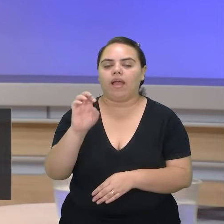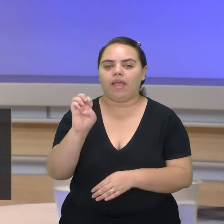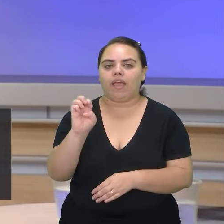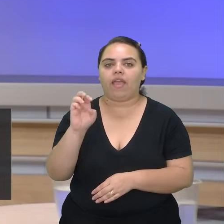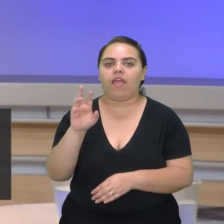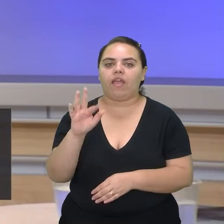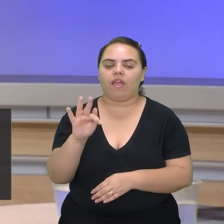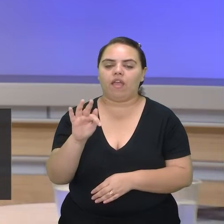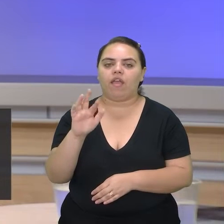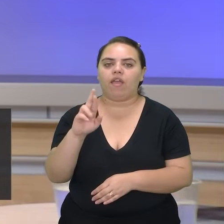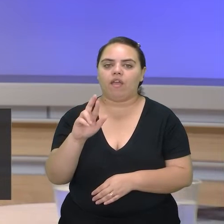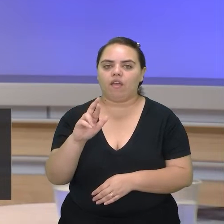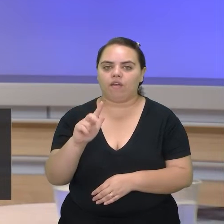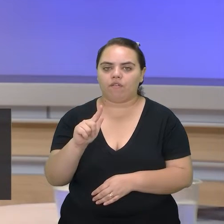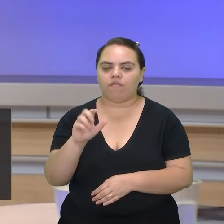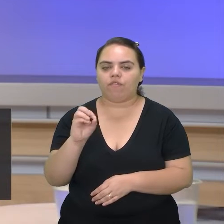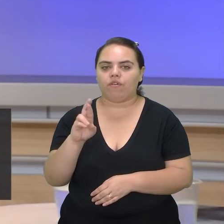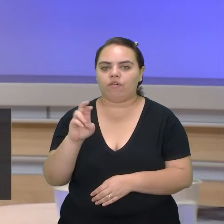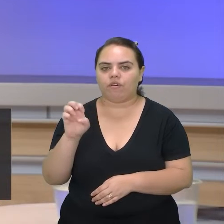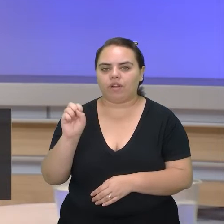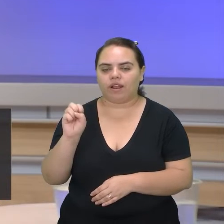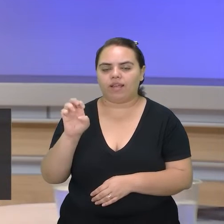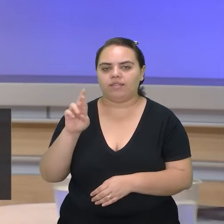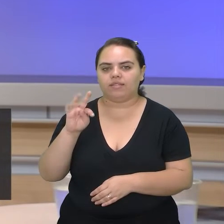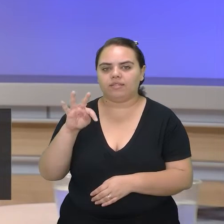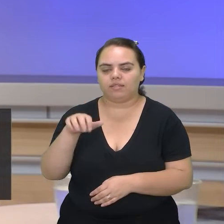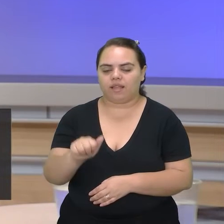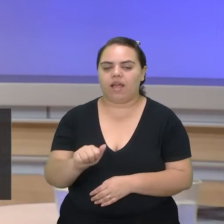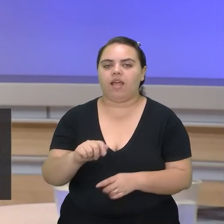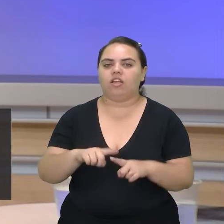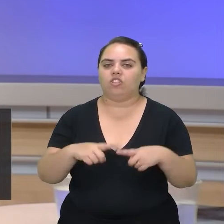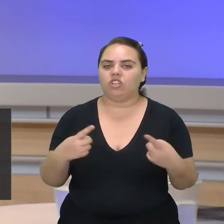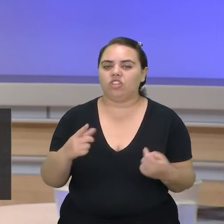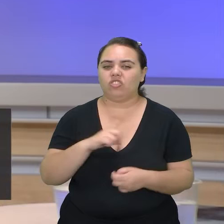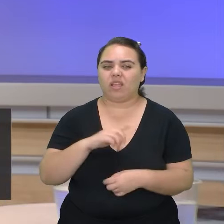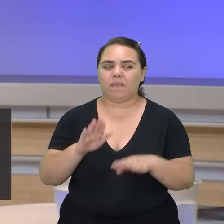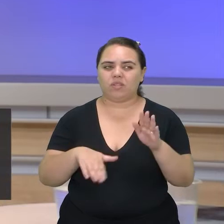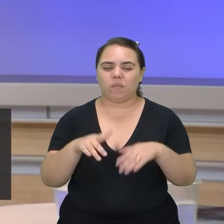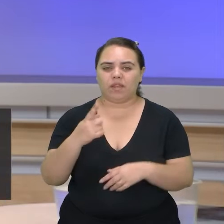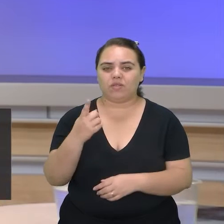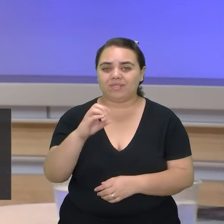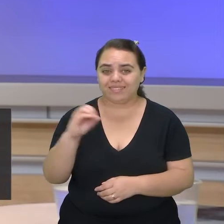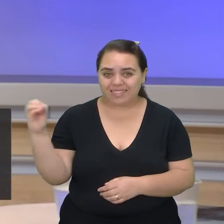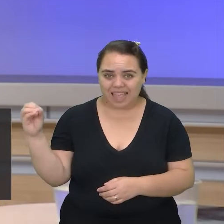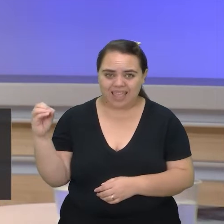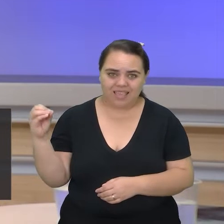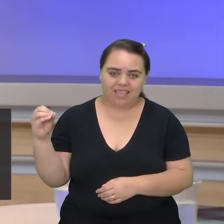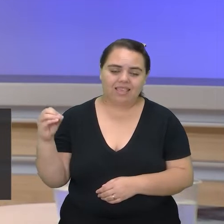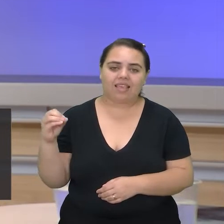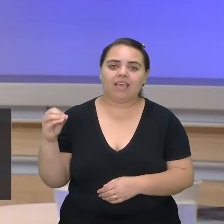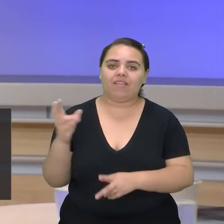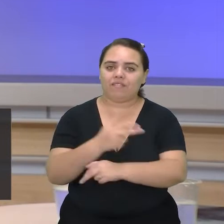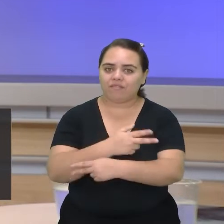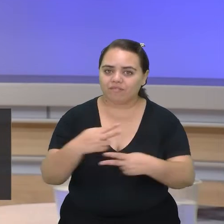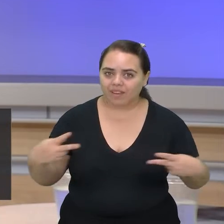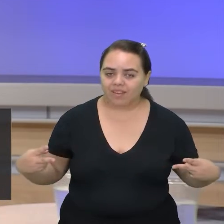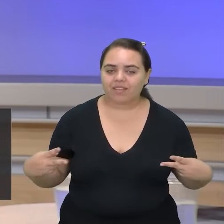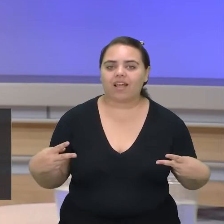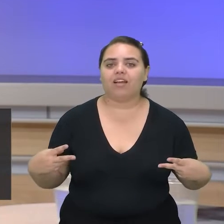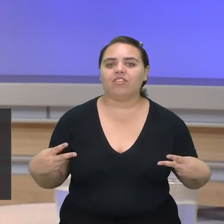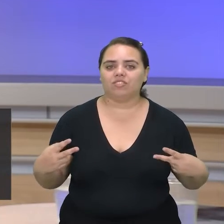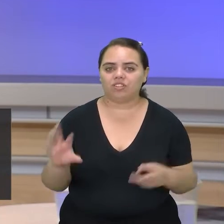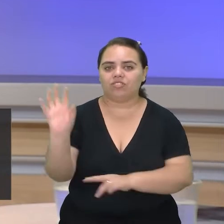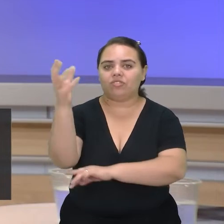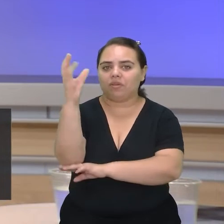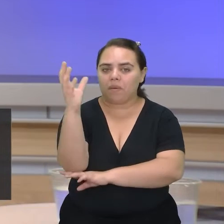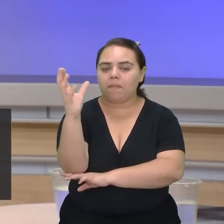Mata Atlântica. E a gente tem quase 100 espécies só de Mata Atlântica, né? E dessas quase 100 espécies, a gente tem mais ou